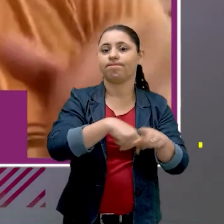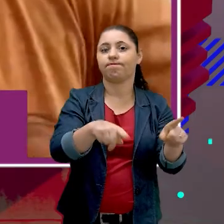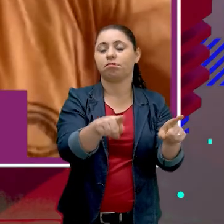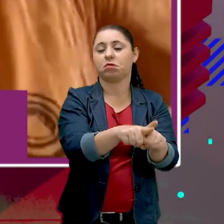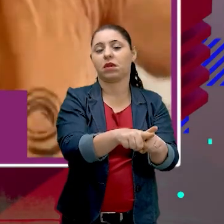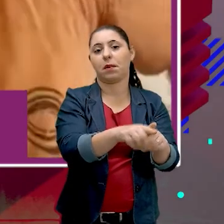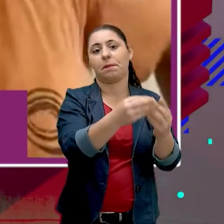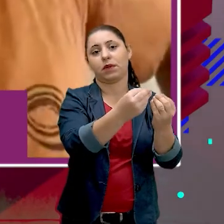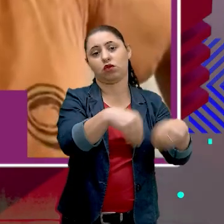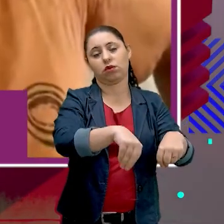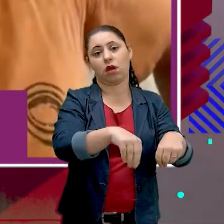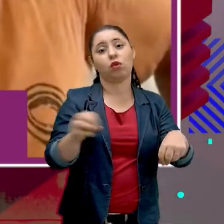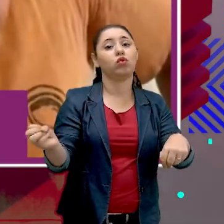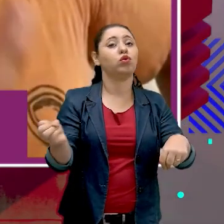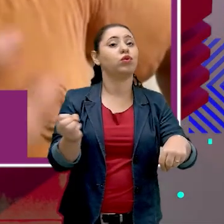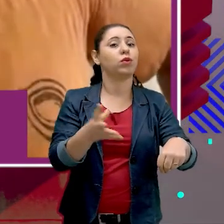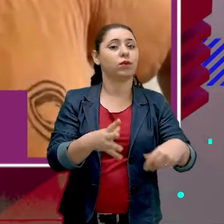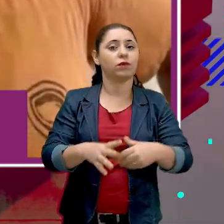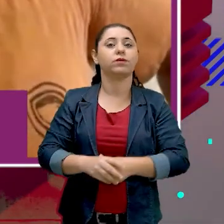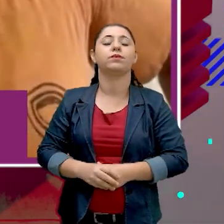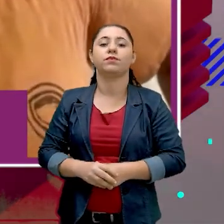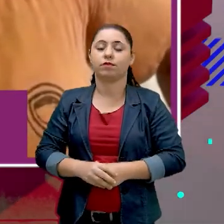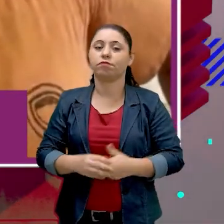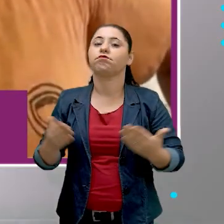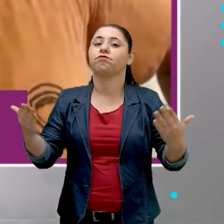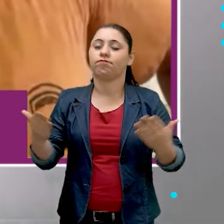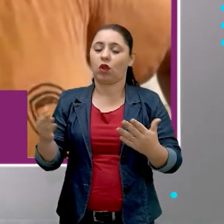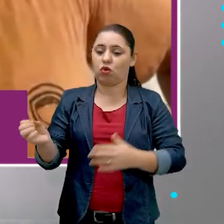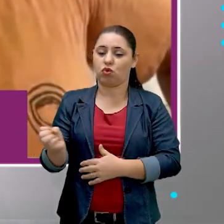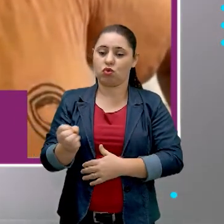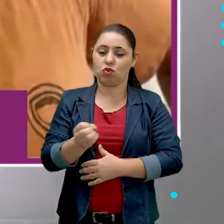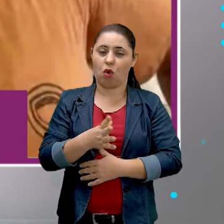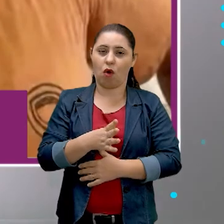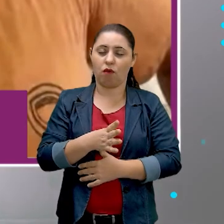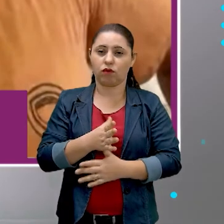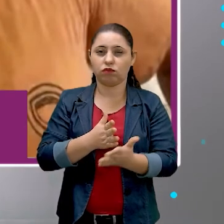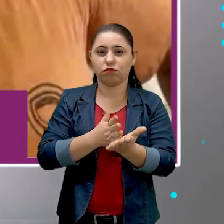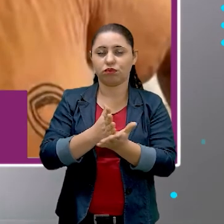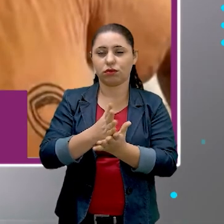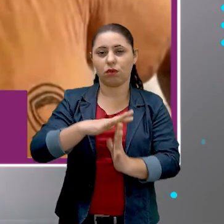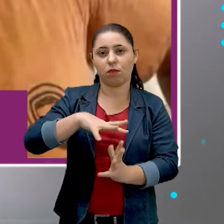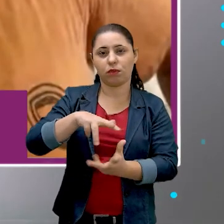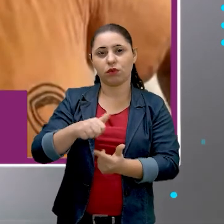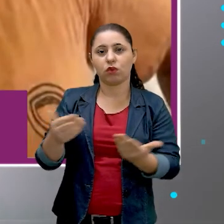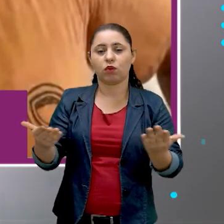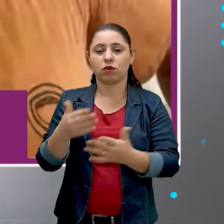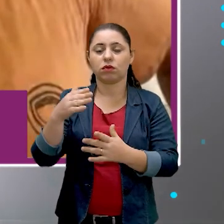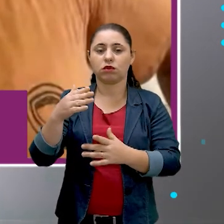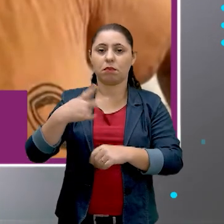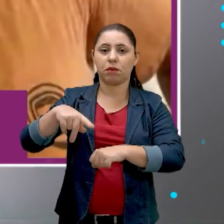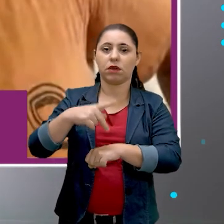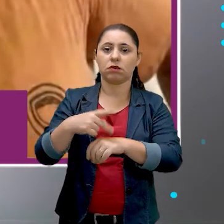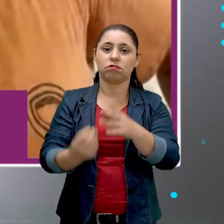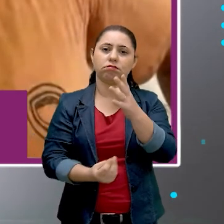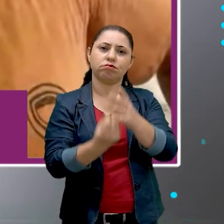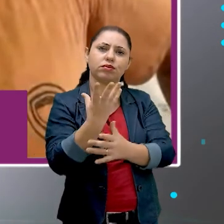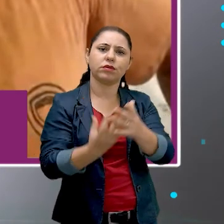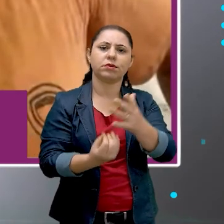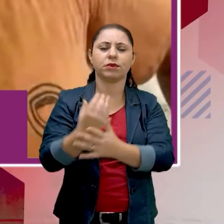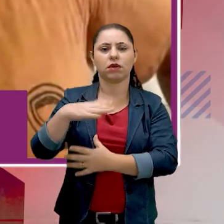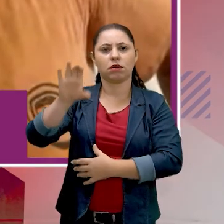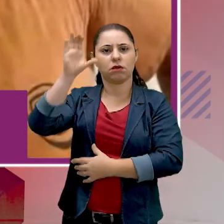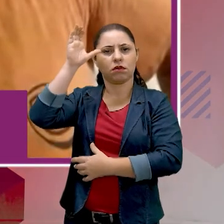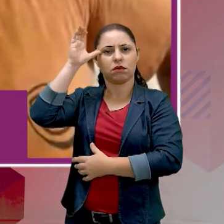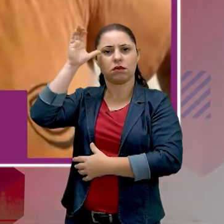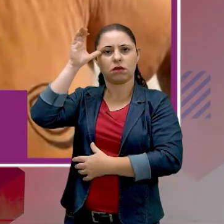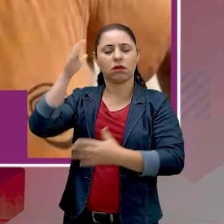Isso é fato, é um novo modelo, isso é muito novo. Essa nova ordem mundial, de novos países que apareceram no cenário econômico, como é o